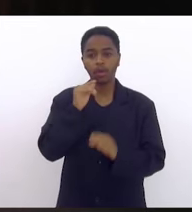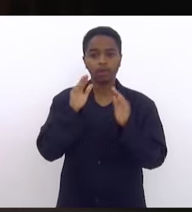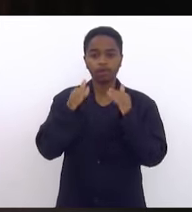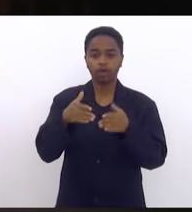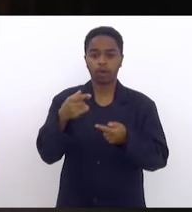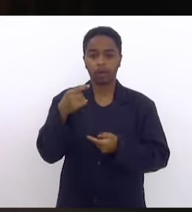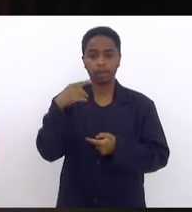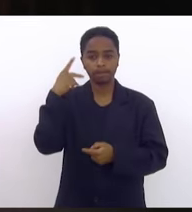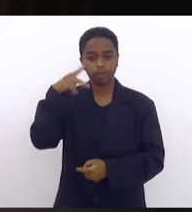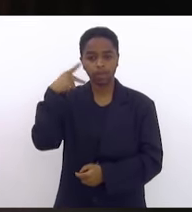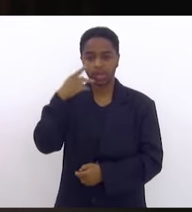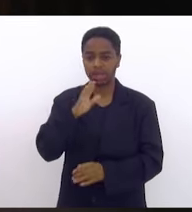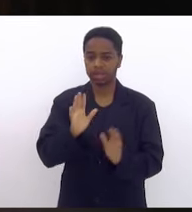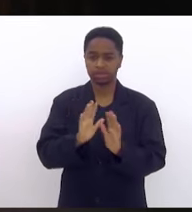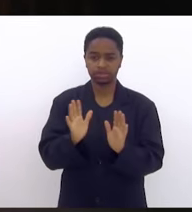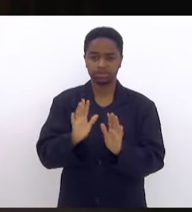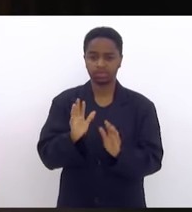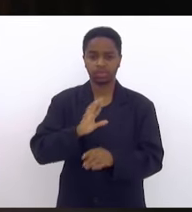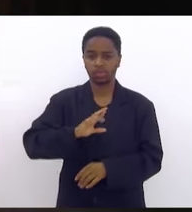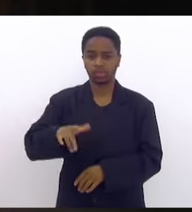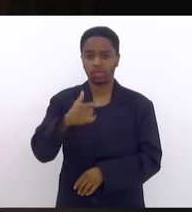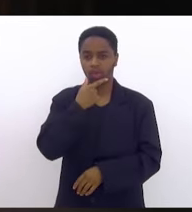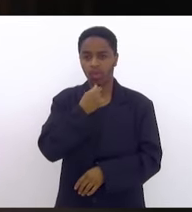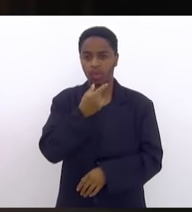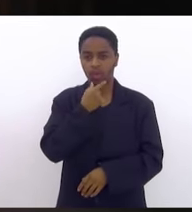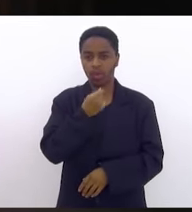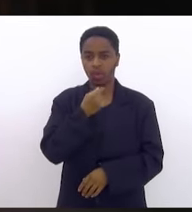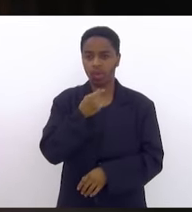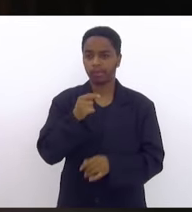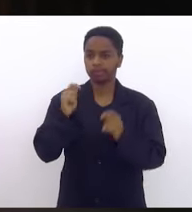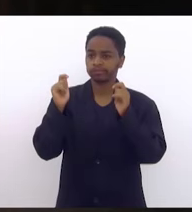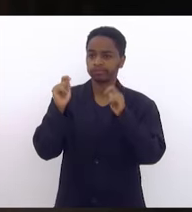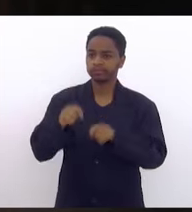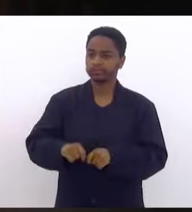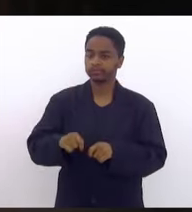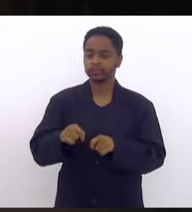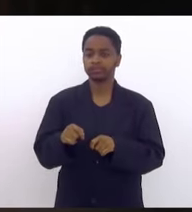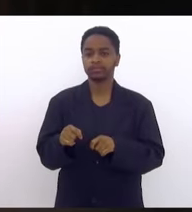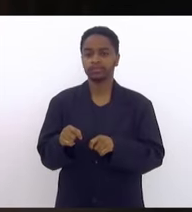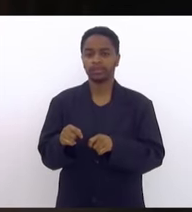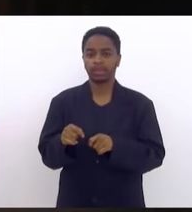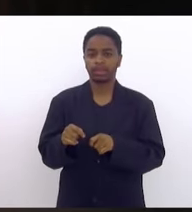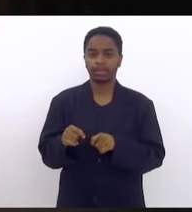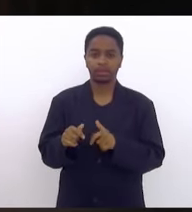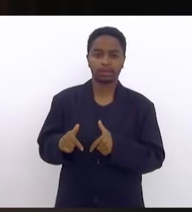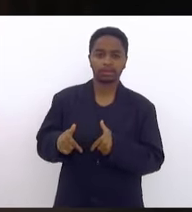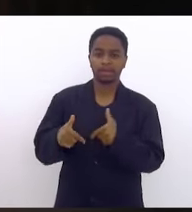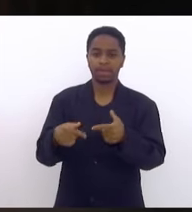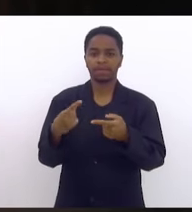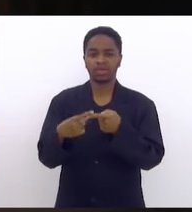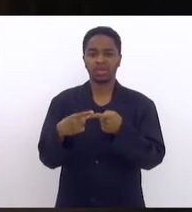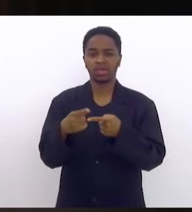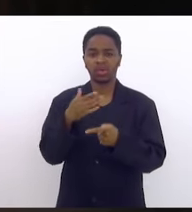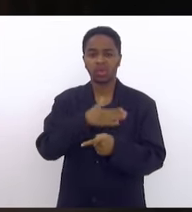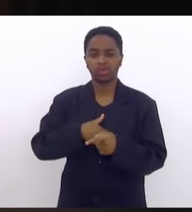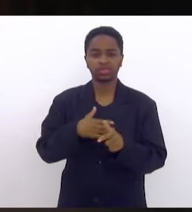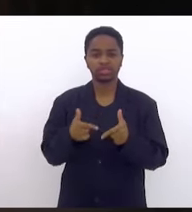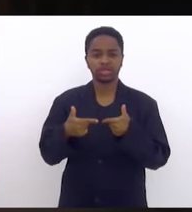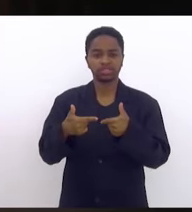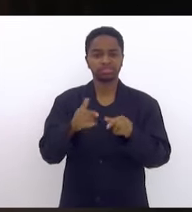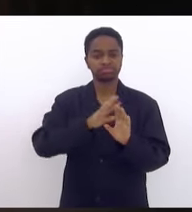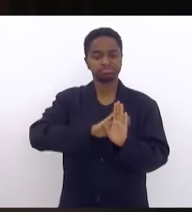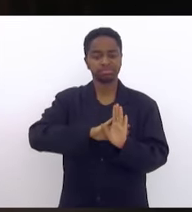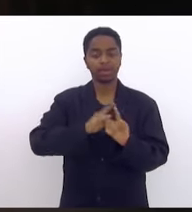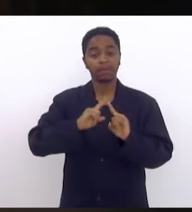não era um homem capaz, né, Marcele, de estar, que você era mais dos bastidores, e hoje